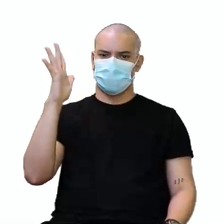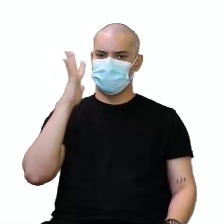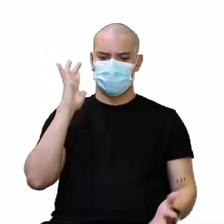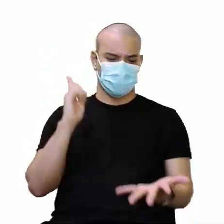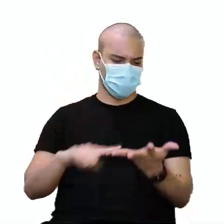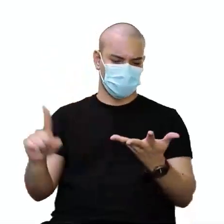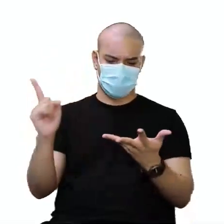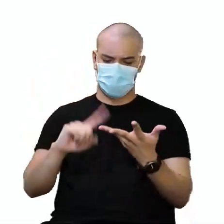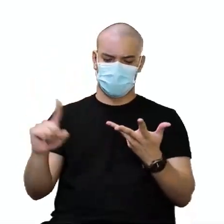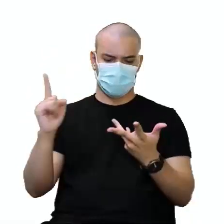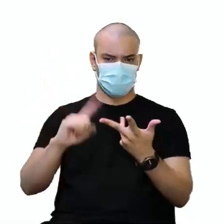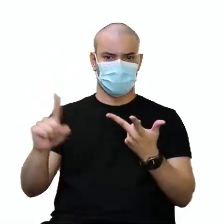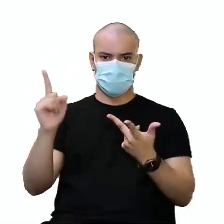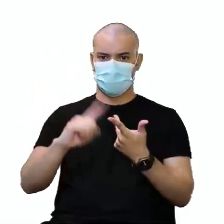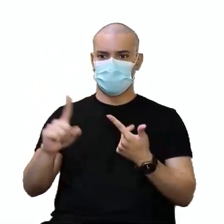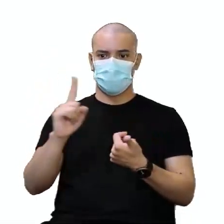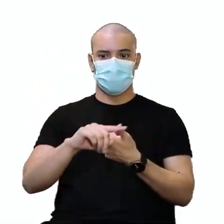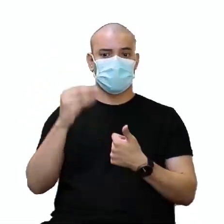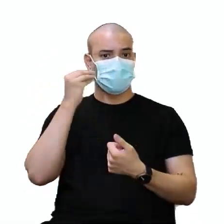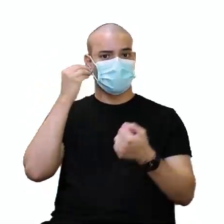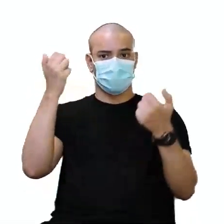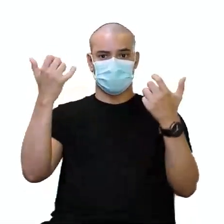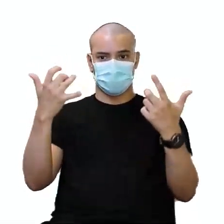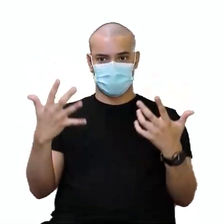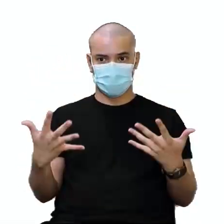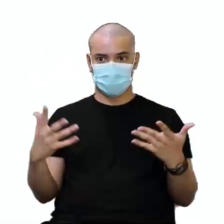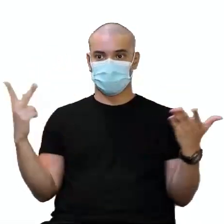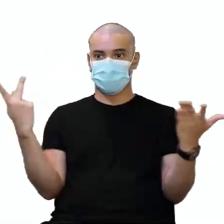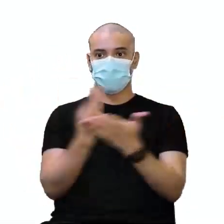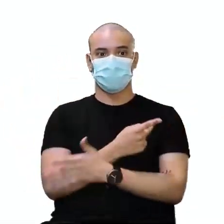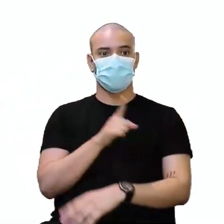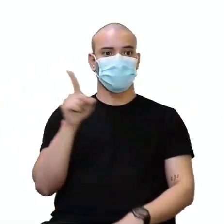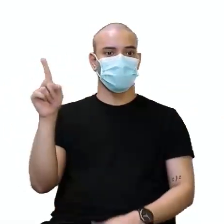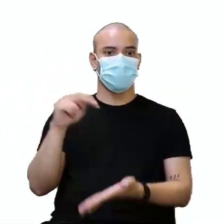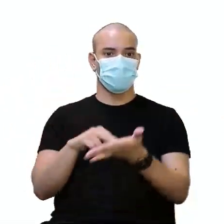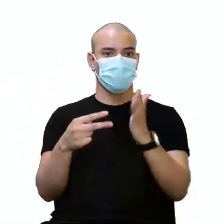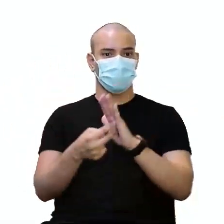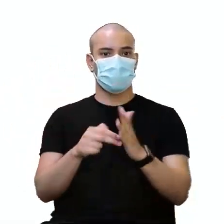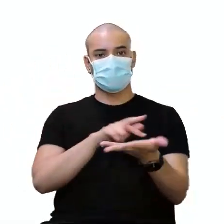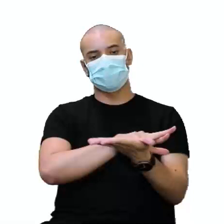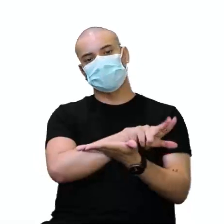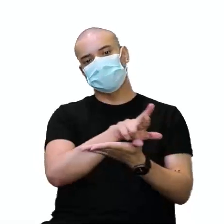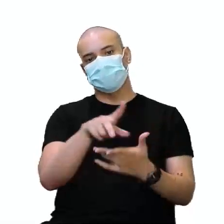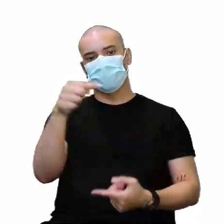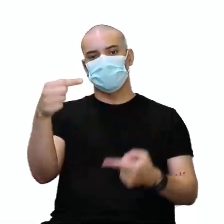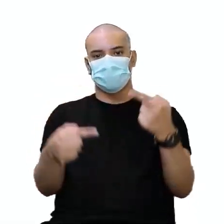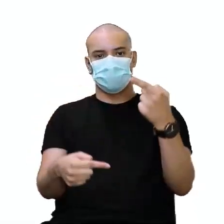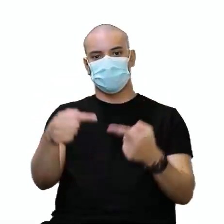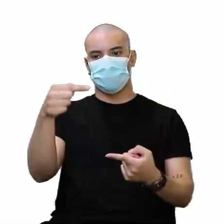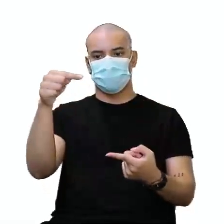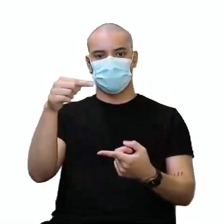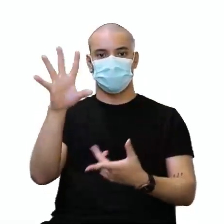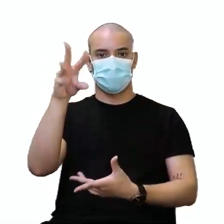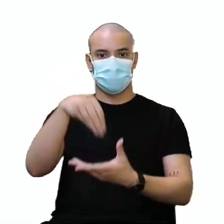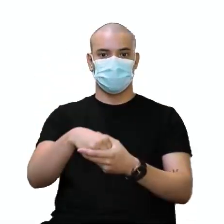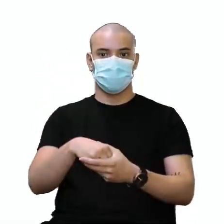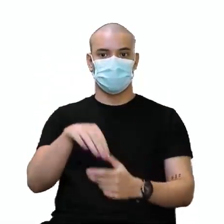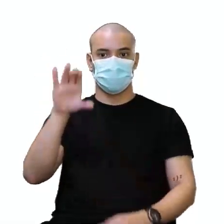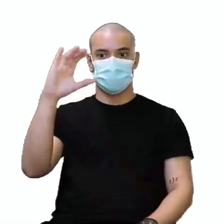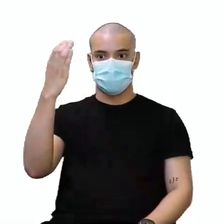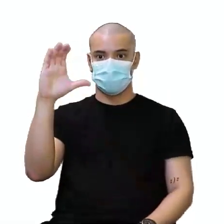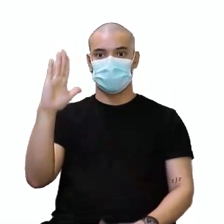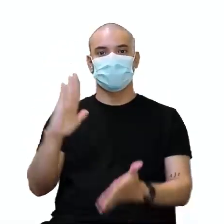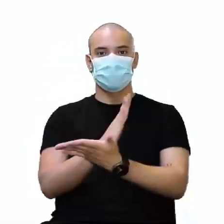esse surgimento desse processo evolutivo. Fato este que ainda gera grandes discussões na sociedade científica.